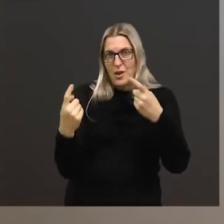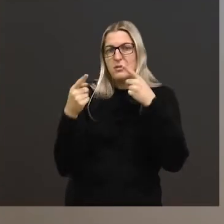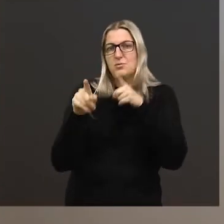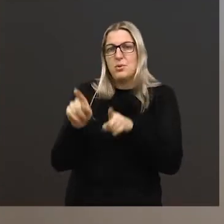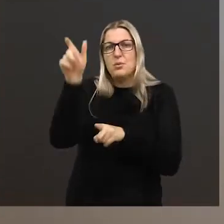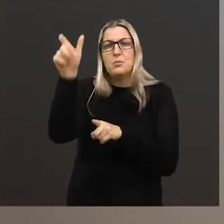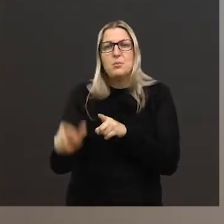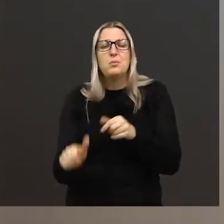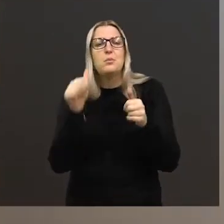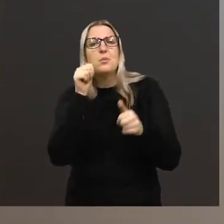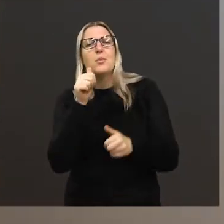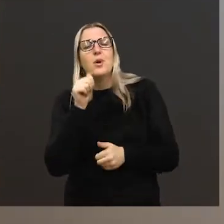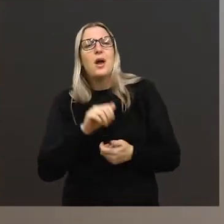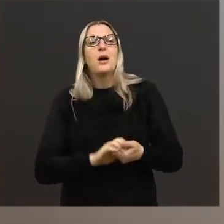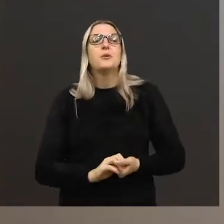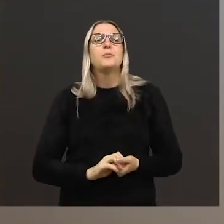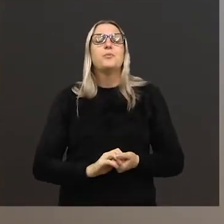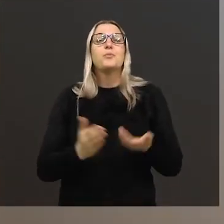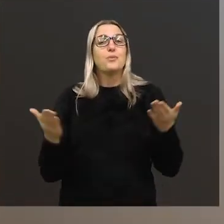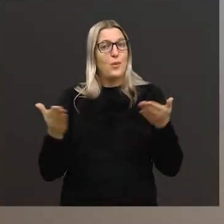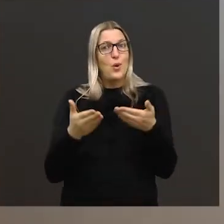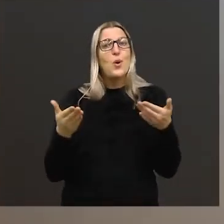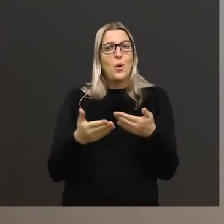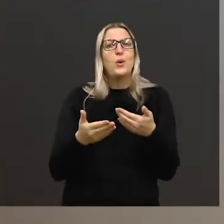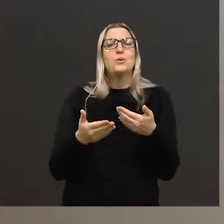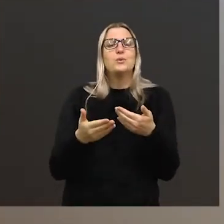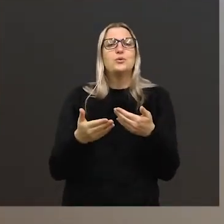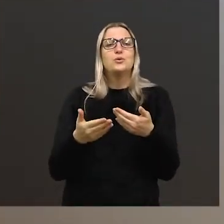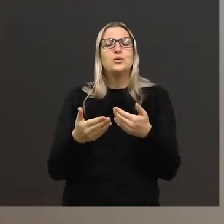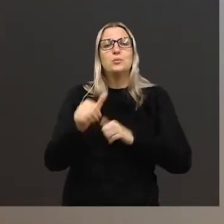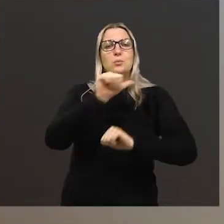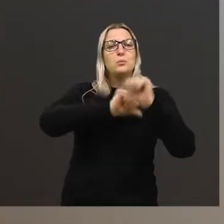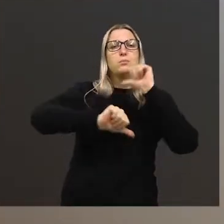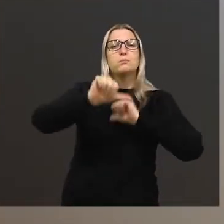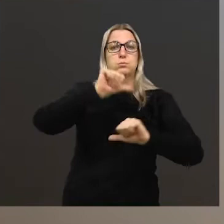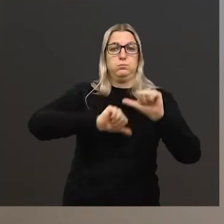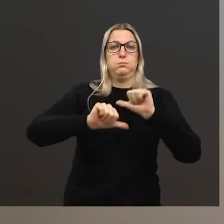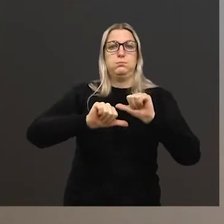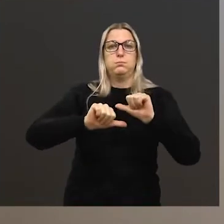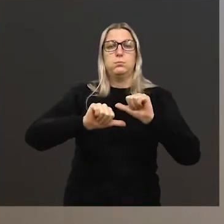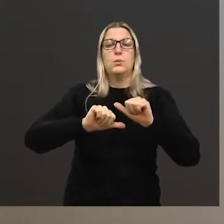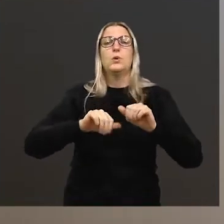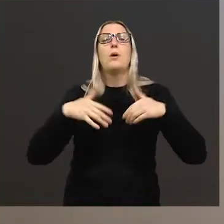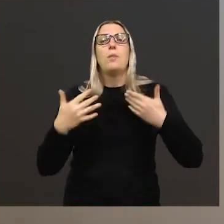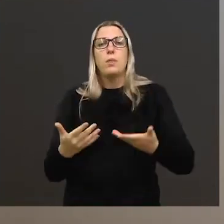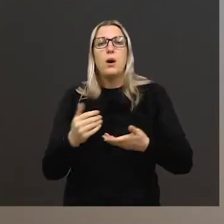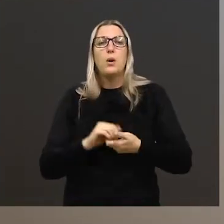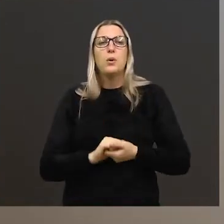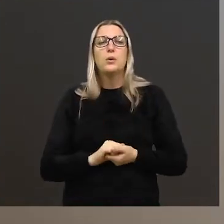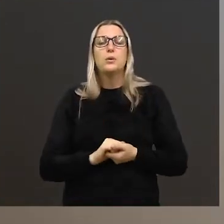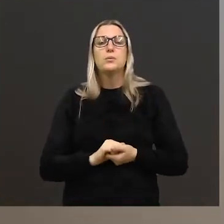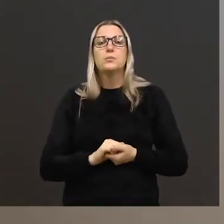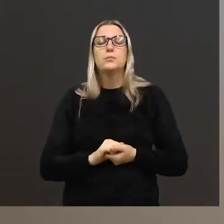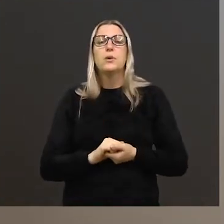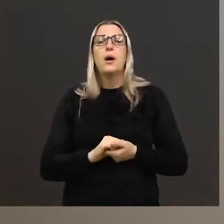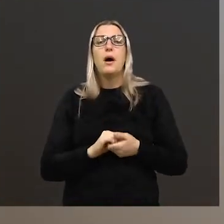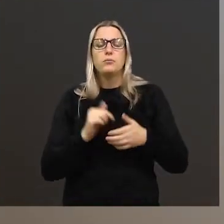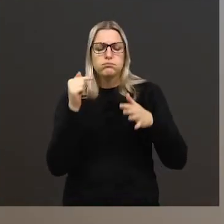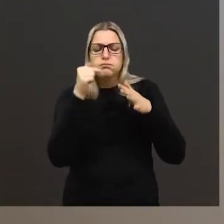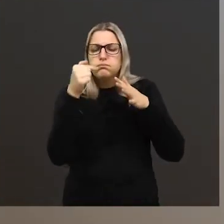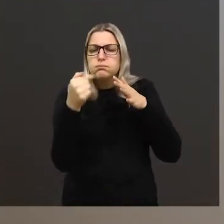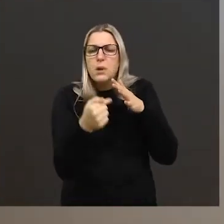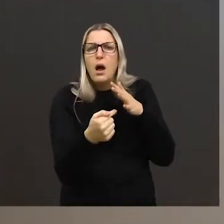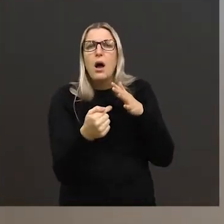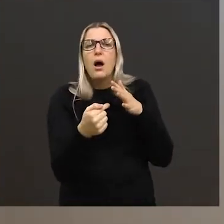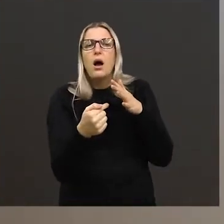casos envolvendo a violência contra a mulher, e que hoje isso mudou bastante. Então, esse é